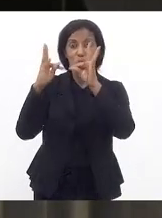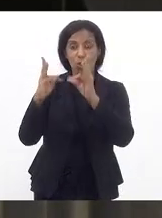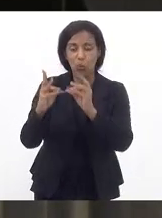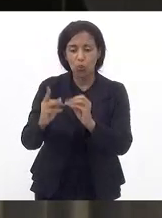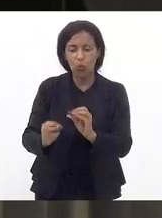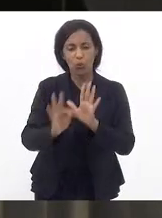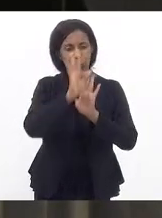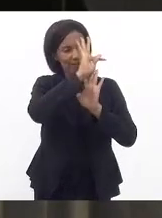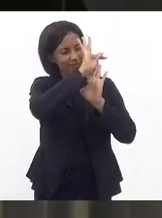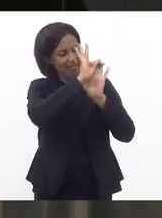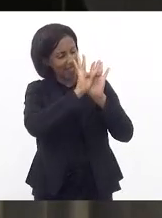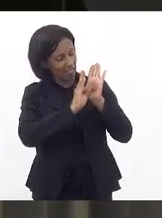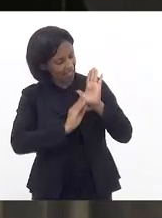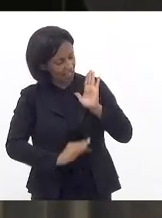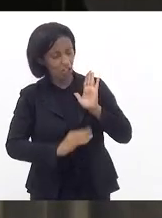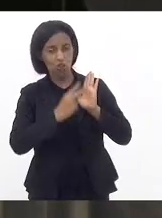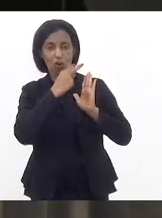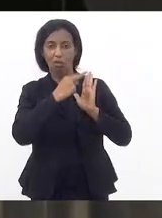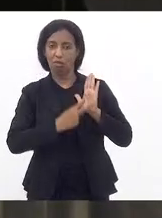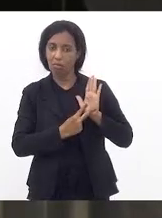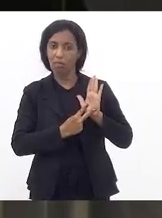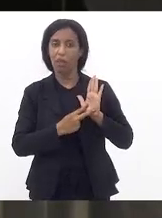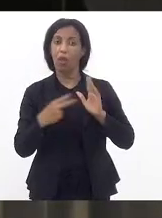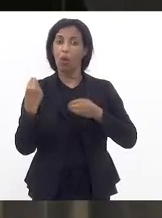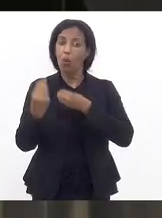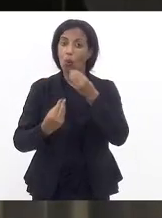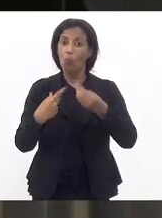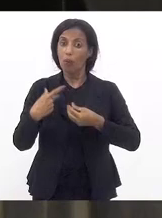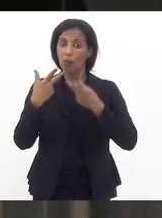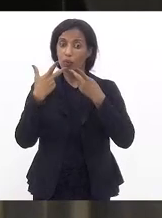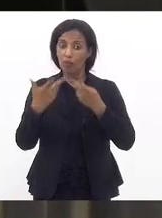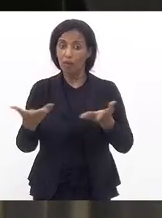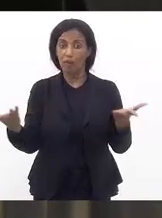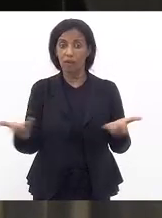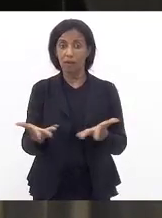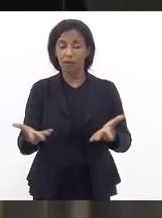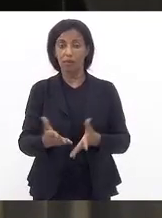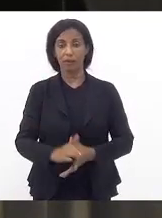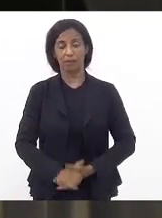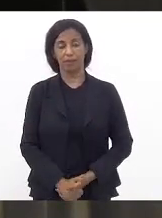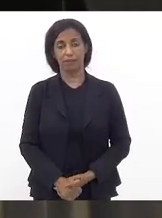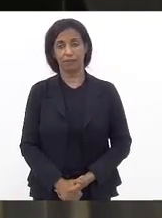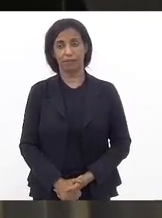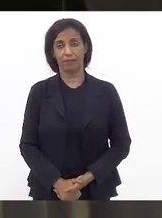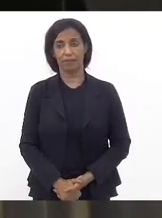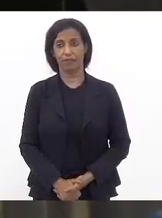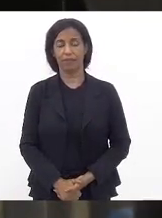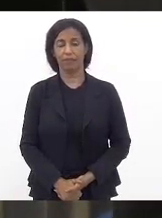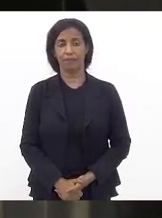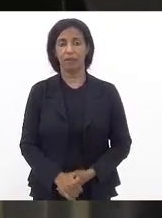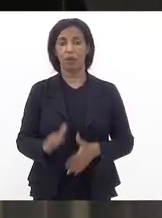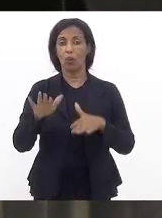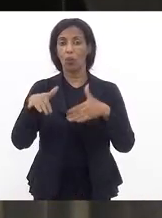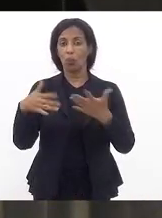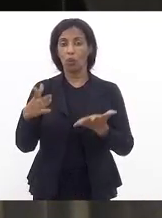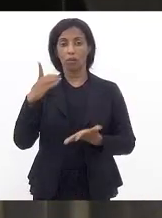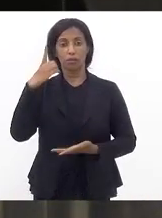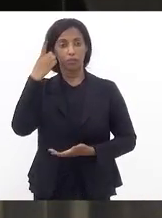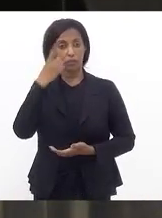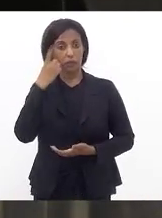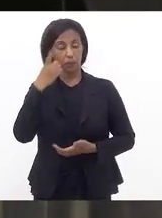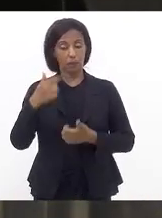documento inteiro E como eu estou fazendo aqui agora e quando o